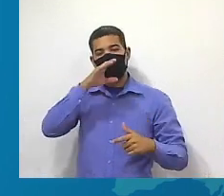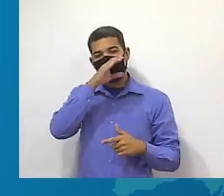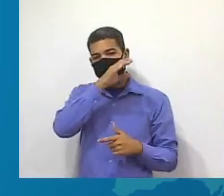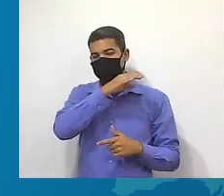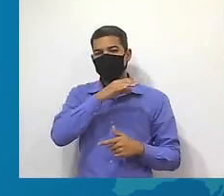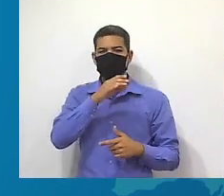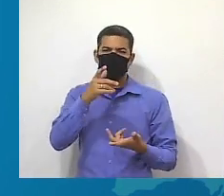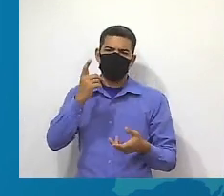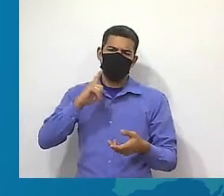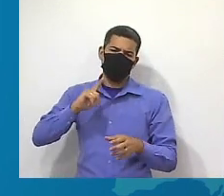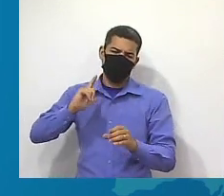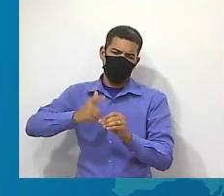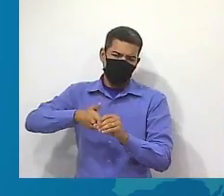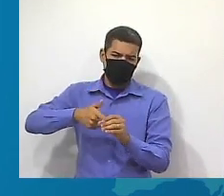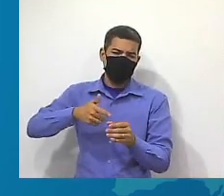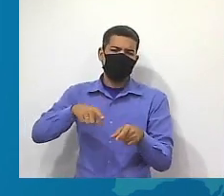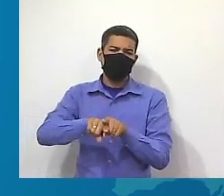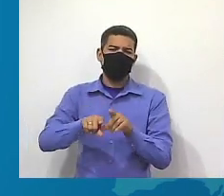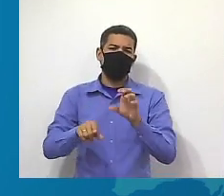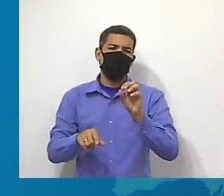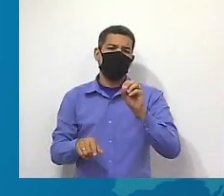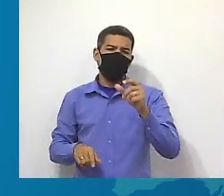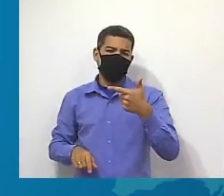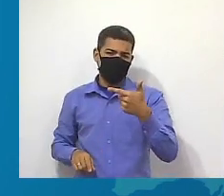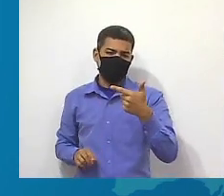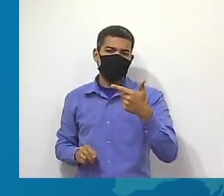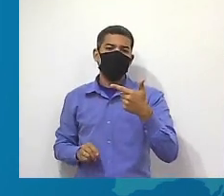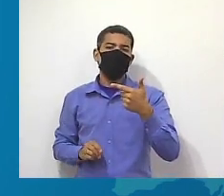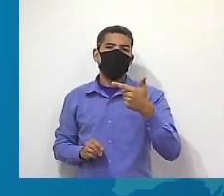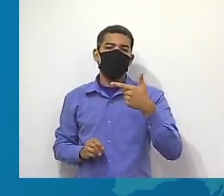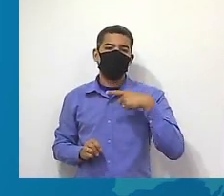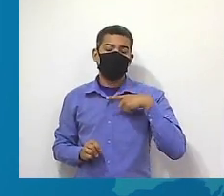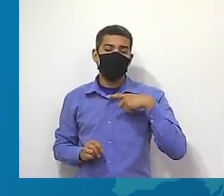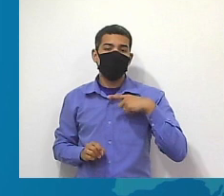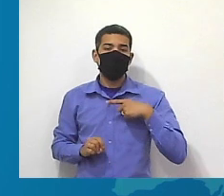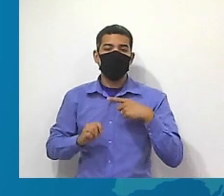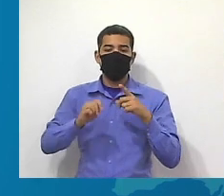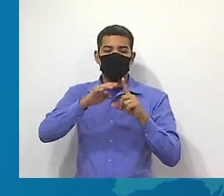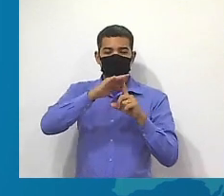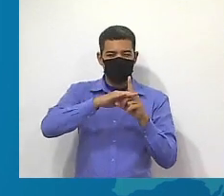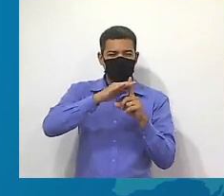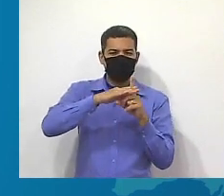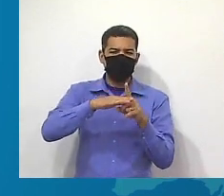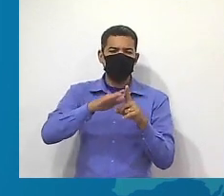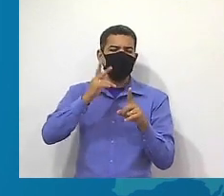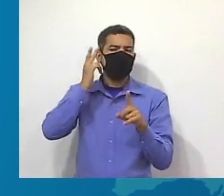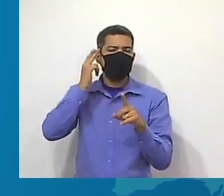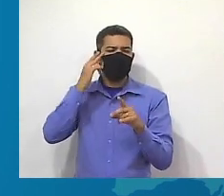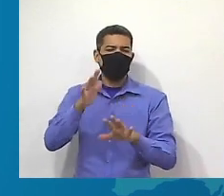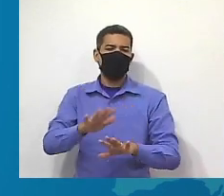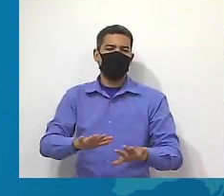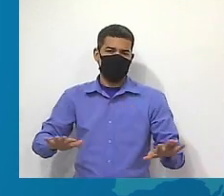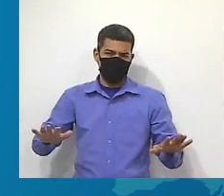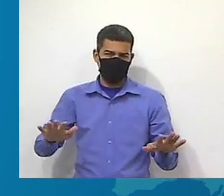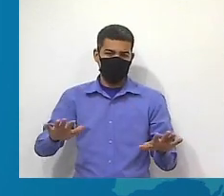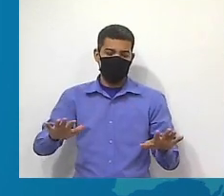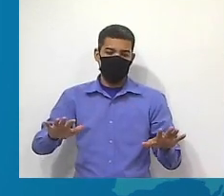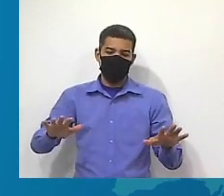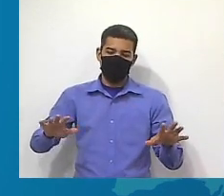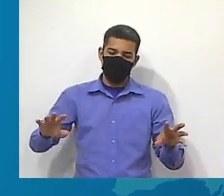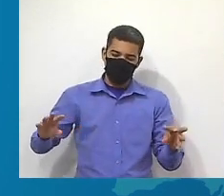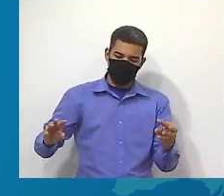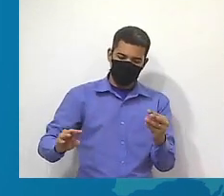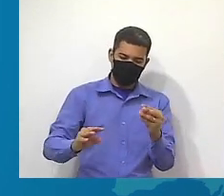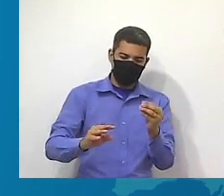com a gasolina e o oxigênio. Então, eles estão na temperatura ambiente, mas quando essa reação química entre eles, gasolina